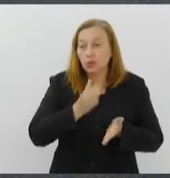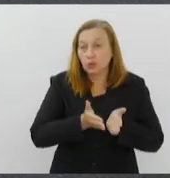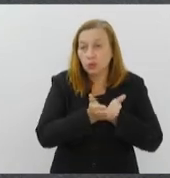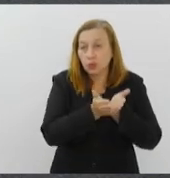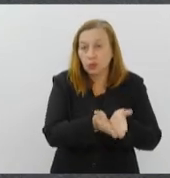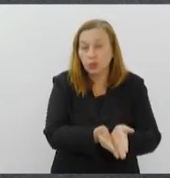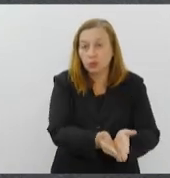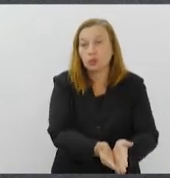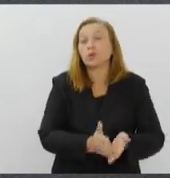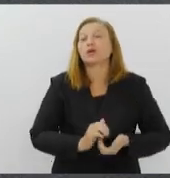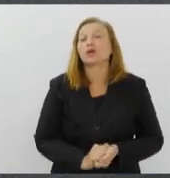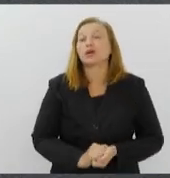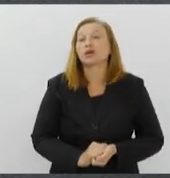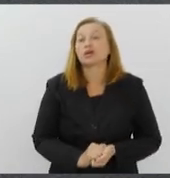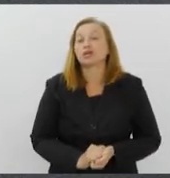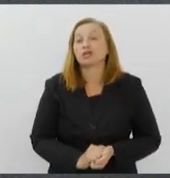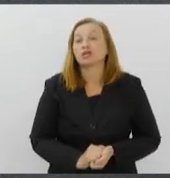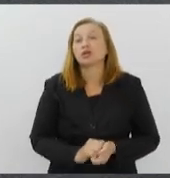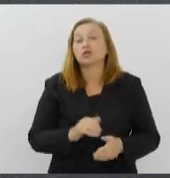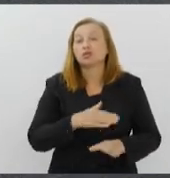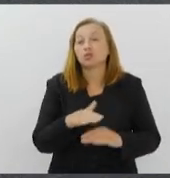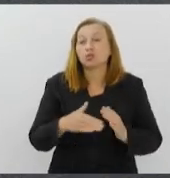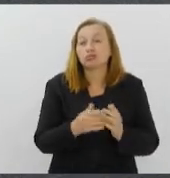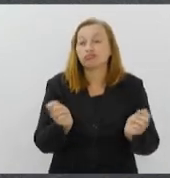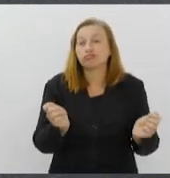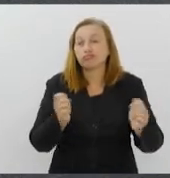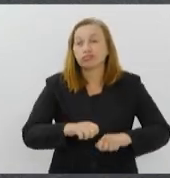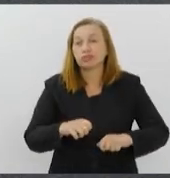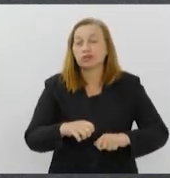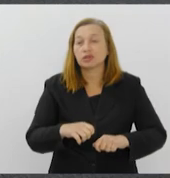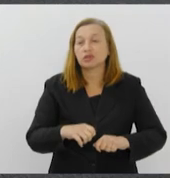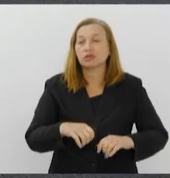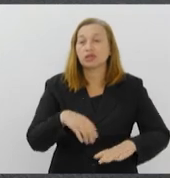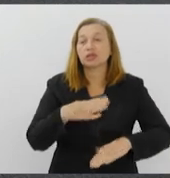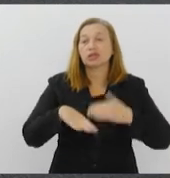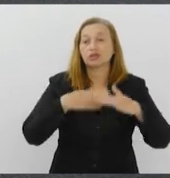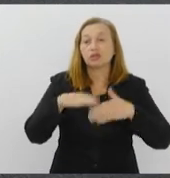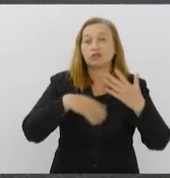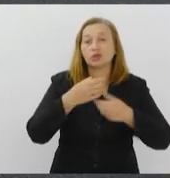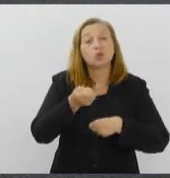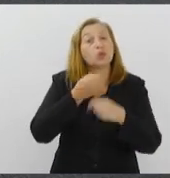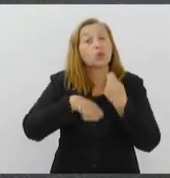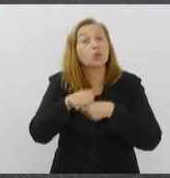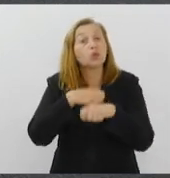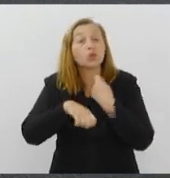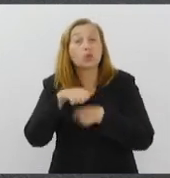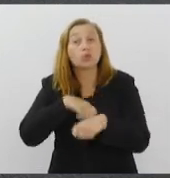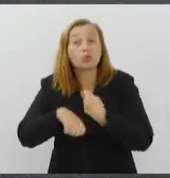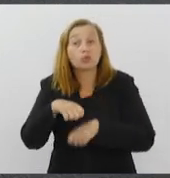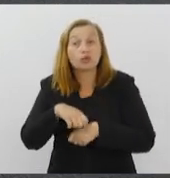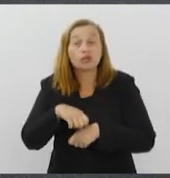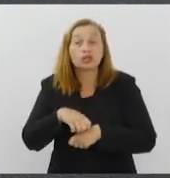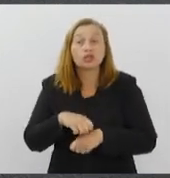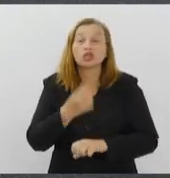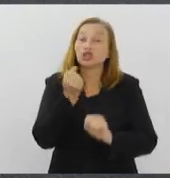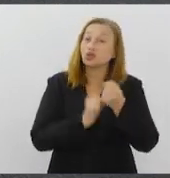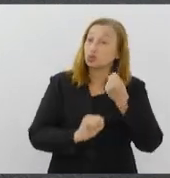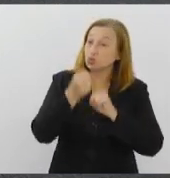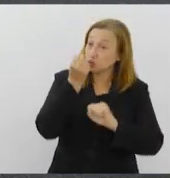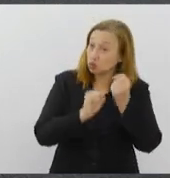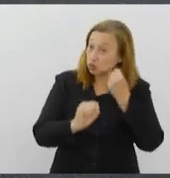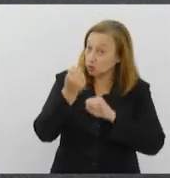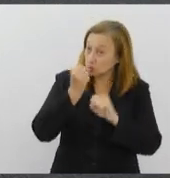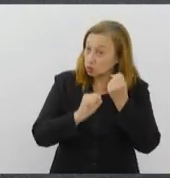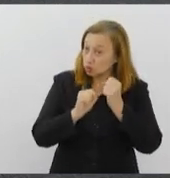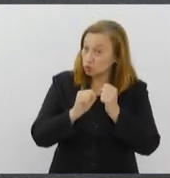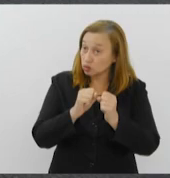a desvirtuação de toda a capacidade instalada para desenvolvimento econômico através das indústrias que orbitam